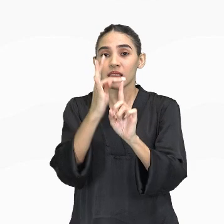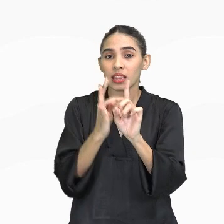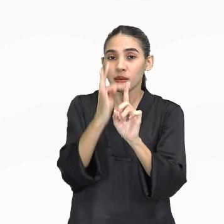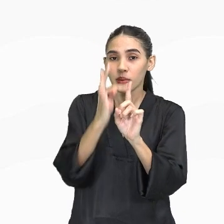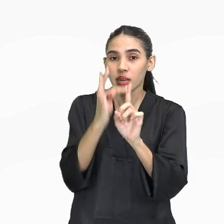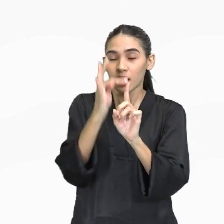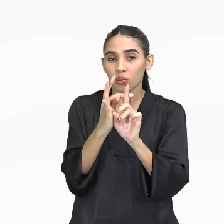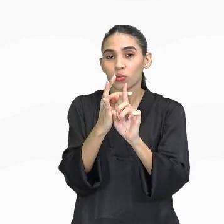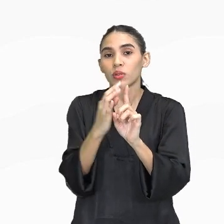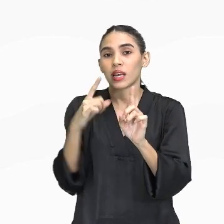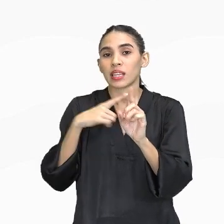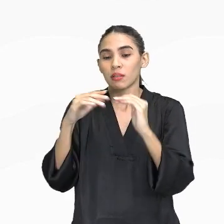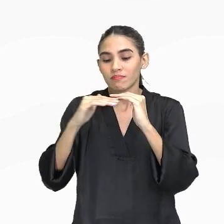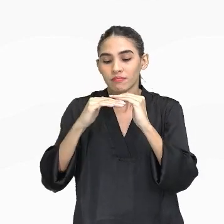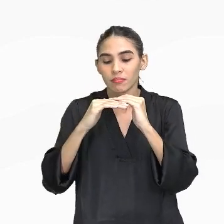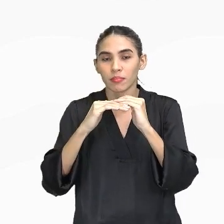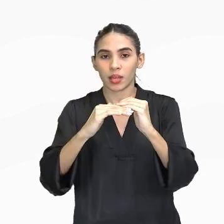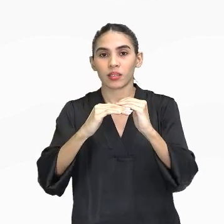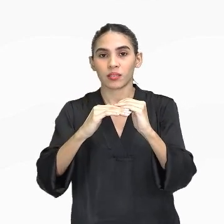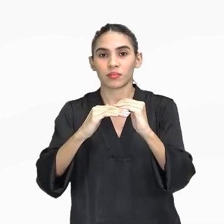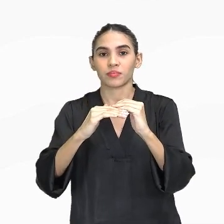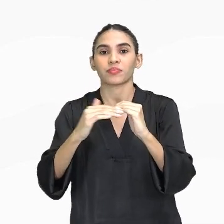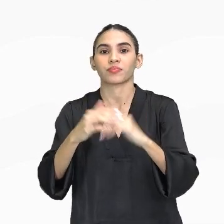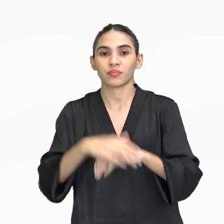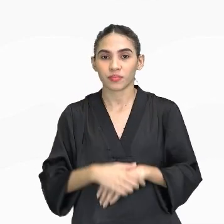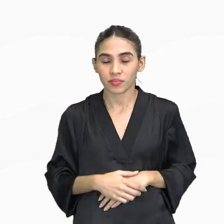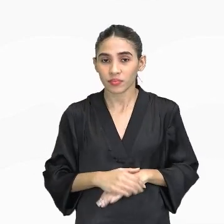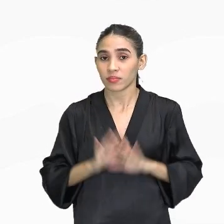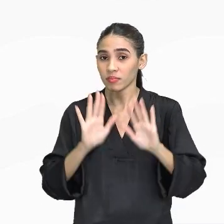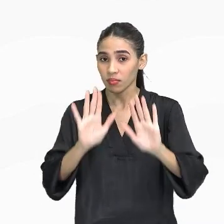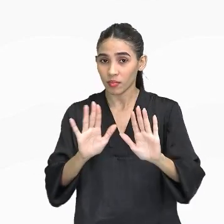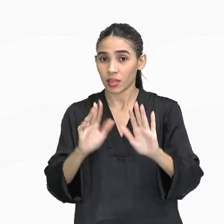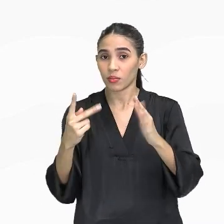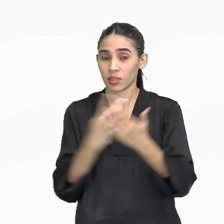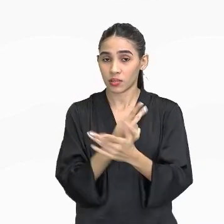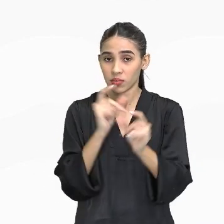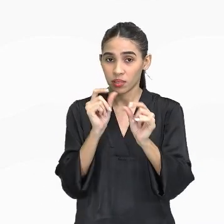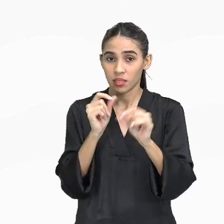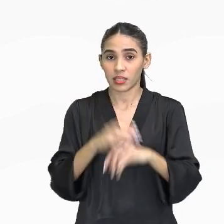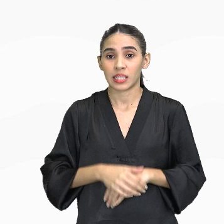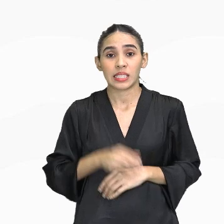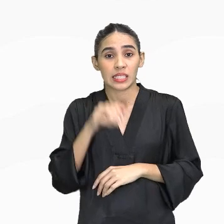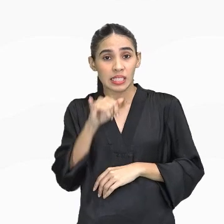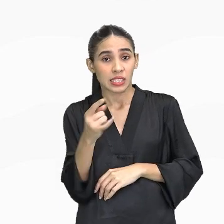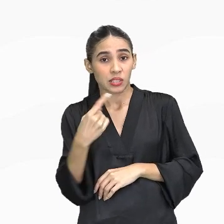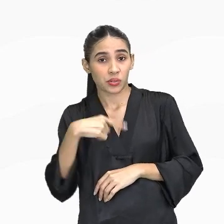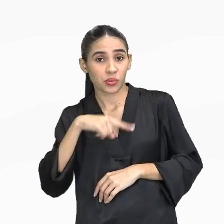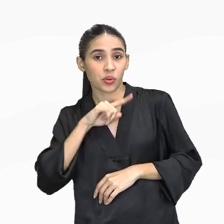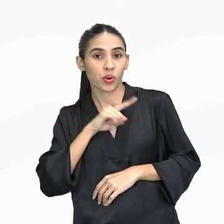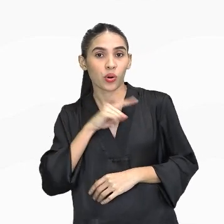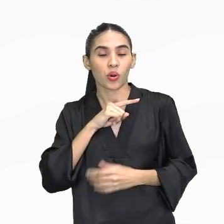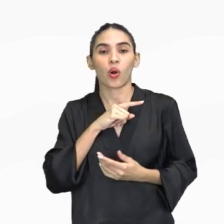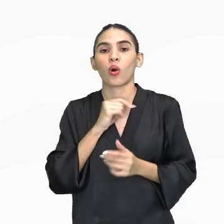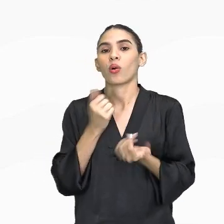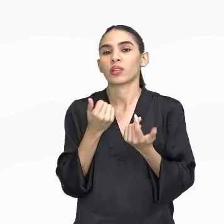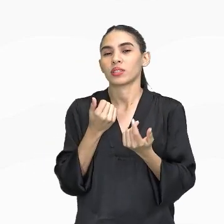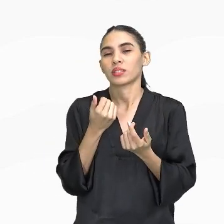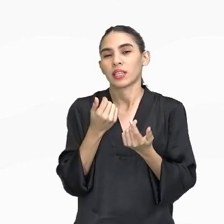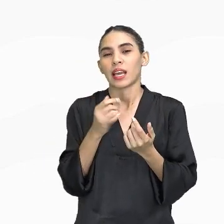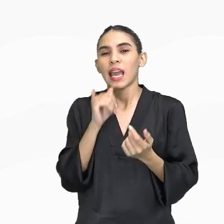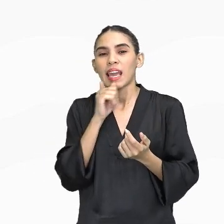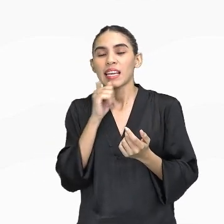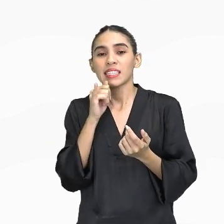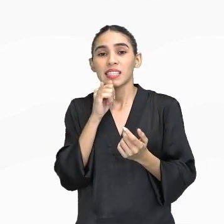uma regulação de temperatura no planeta. Já o que acontece? Se nós intensificamos esse efeito, né, se